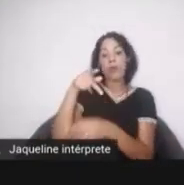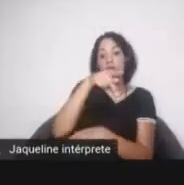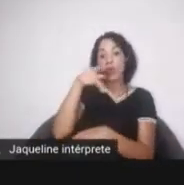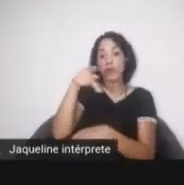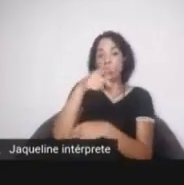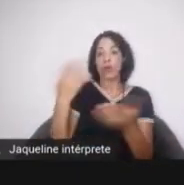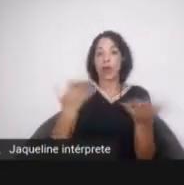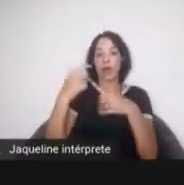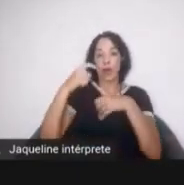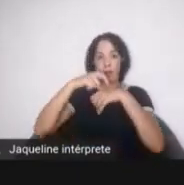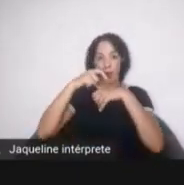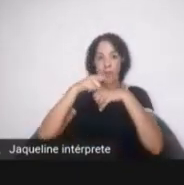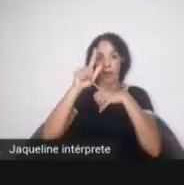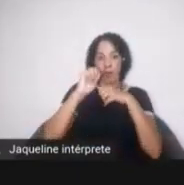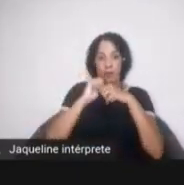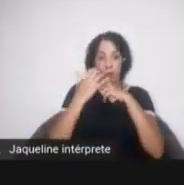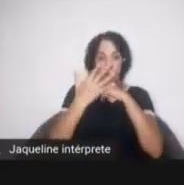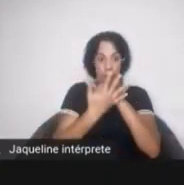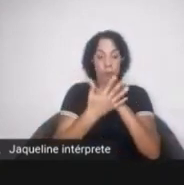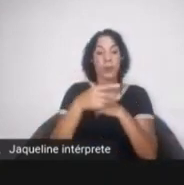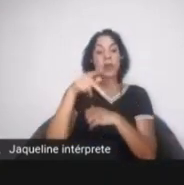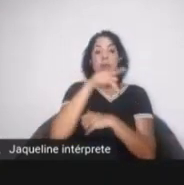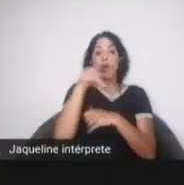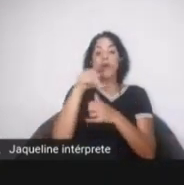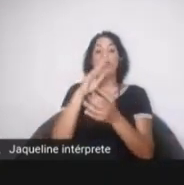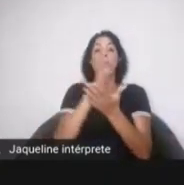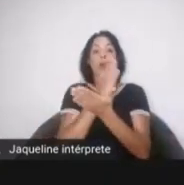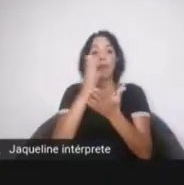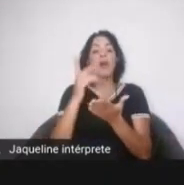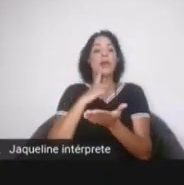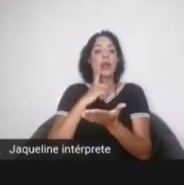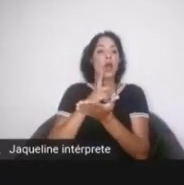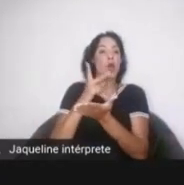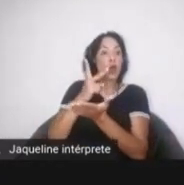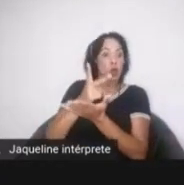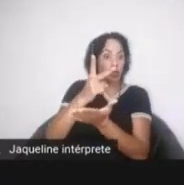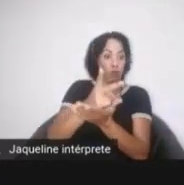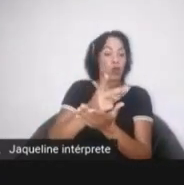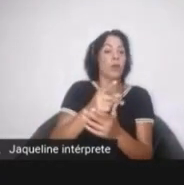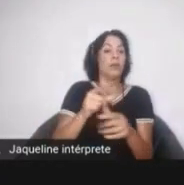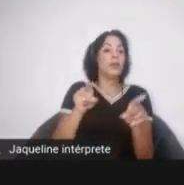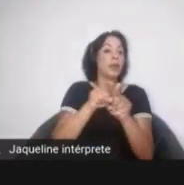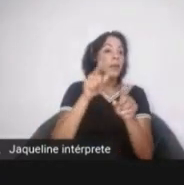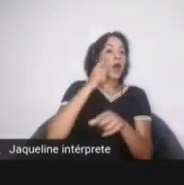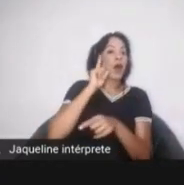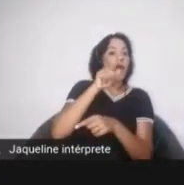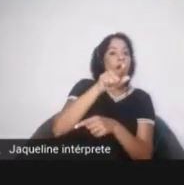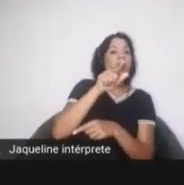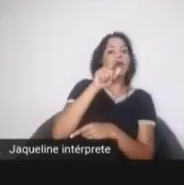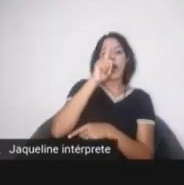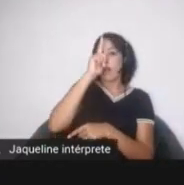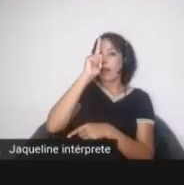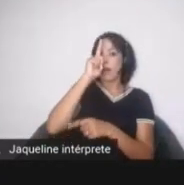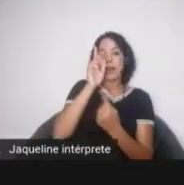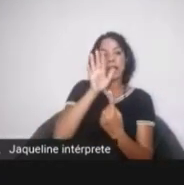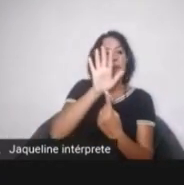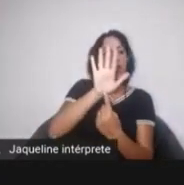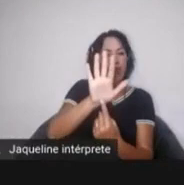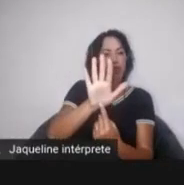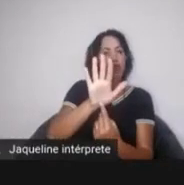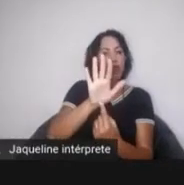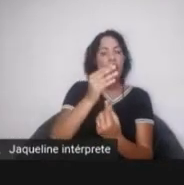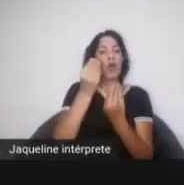pandemia, dando continuidade aos seus atendimentos através, ontem, Leandra mostrou muito bem, o uso